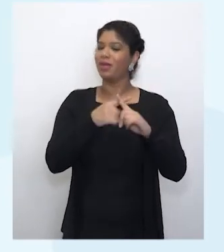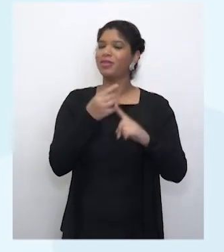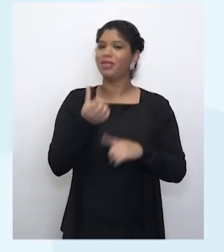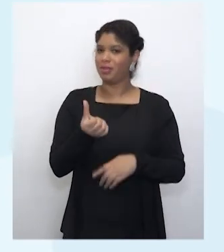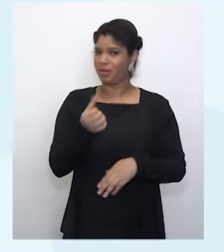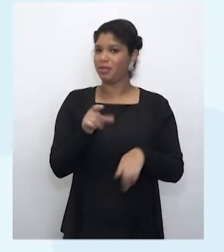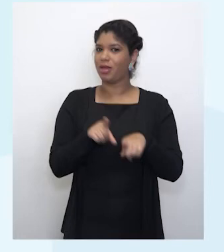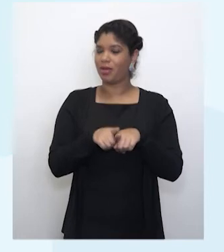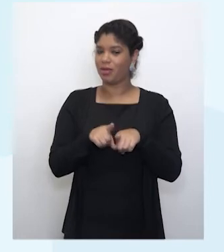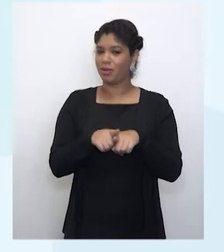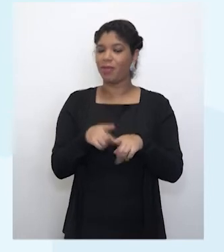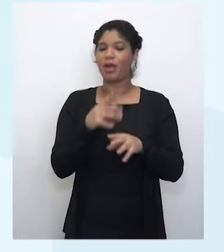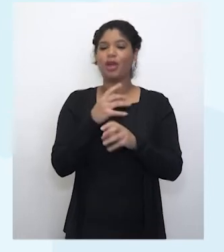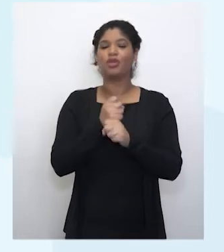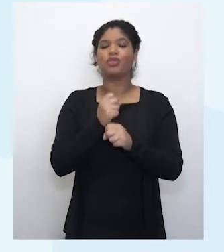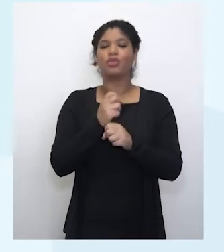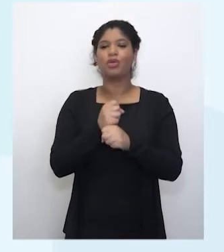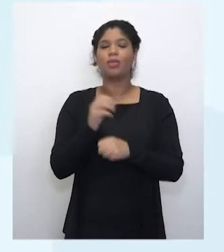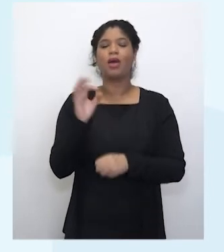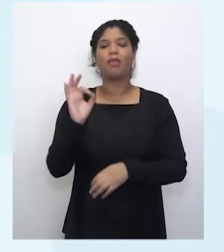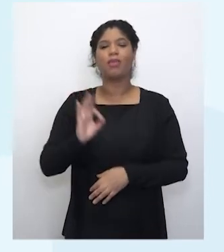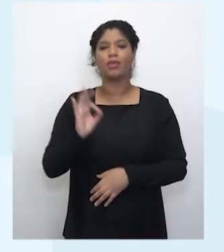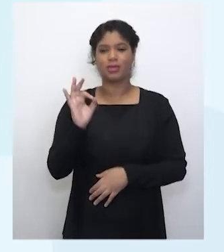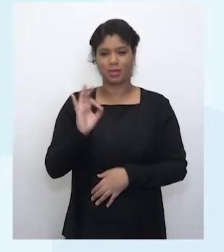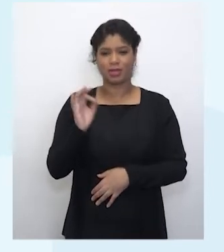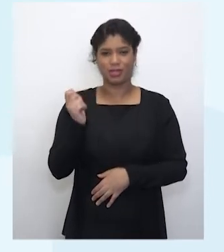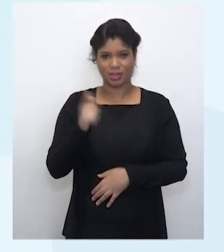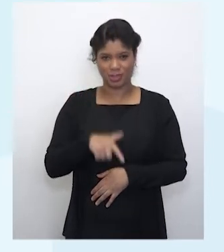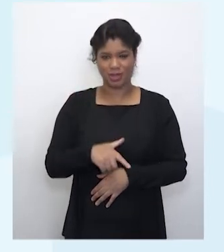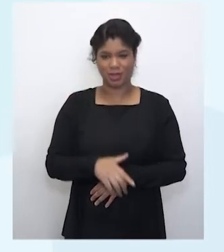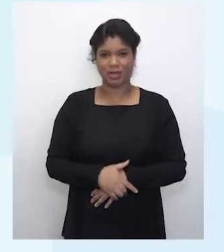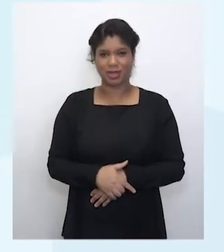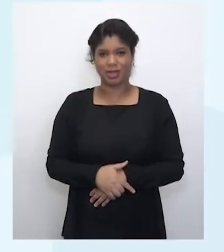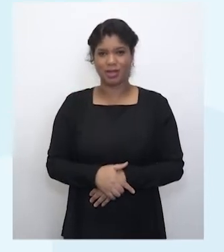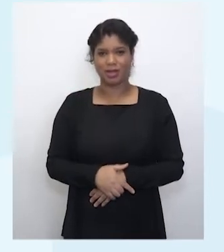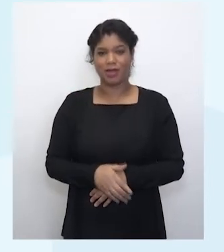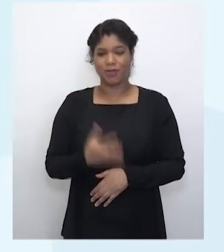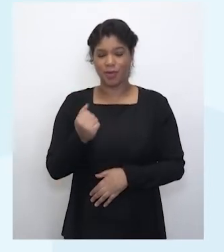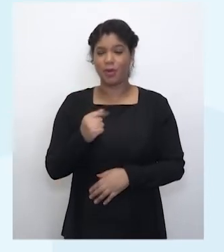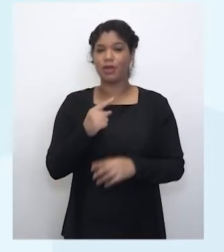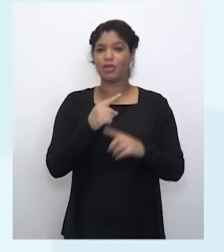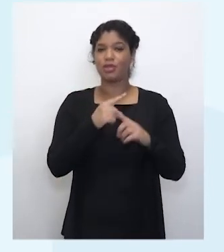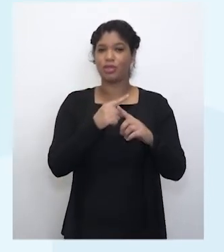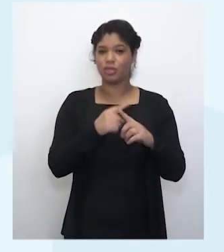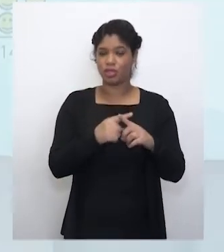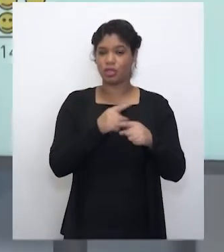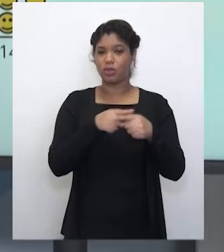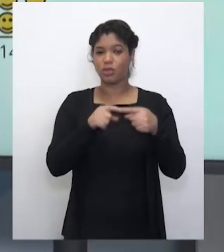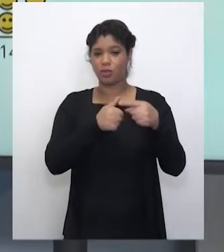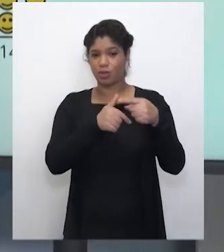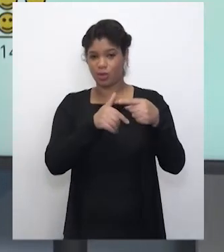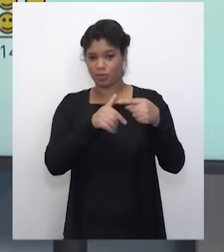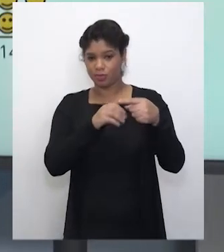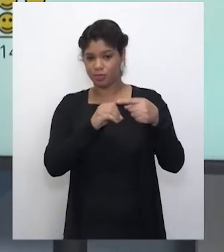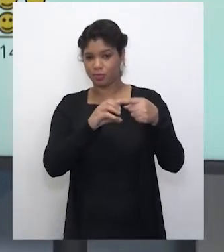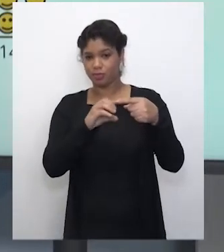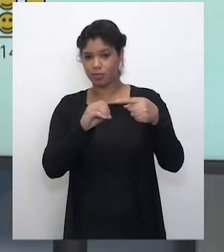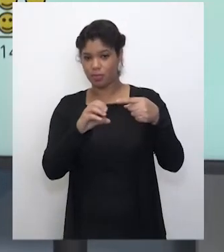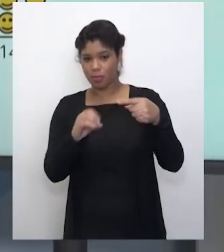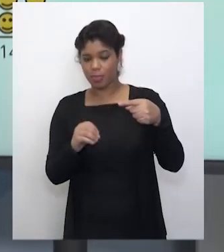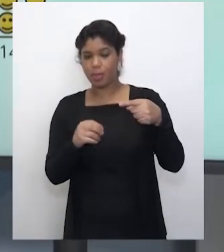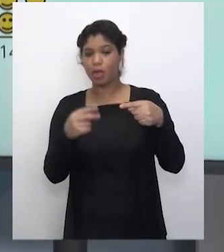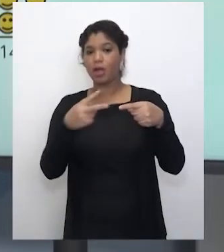6 e calcule a porcentagem. Vamos lembrar? X% do total